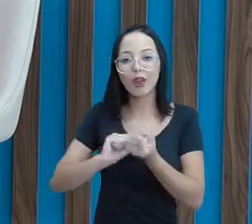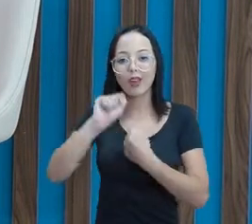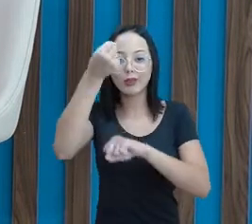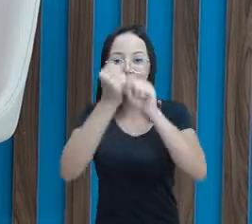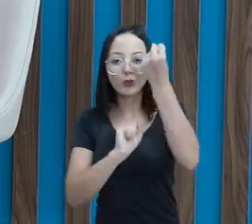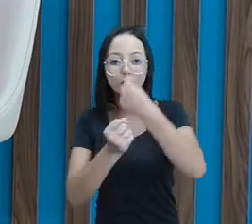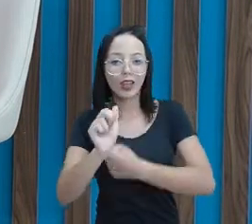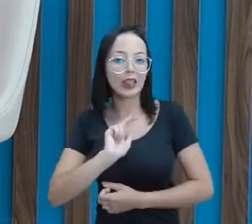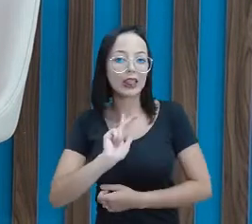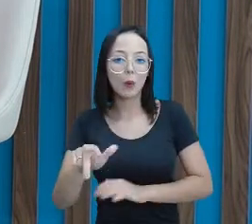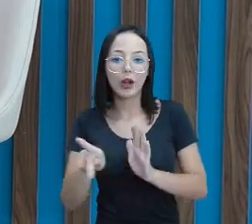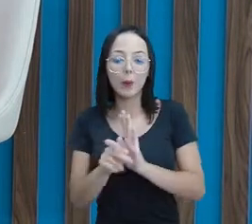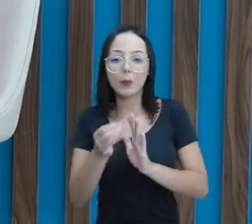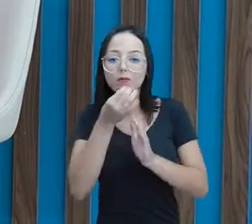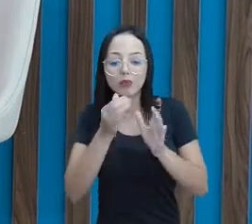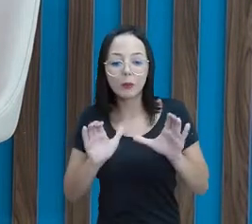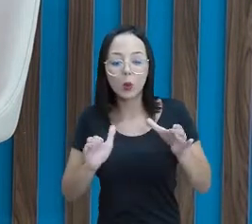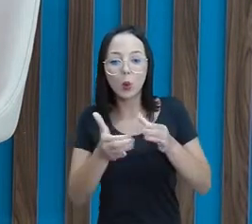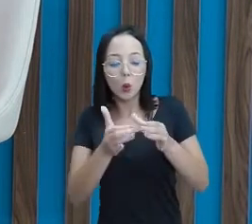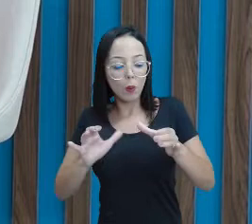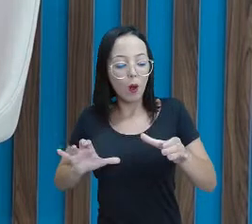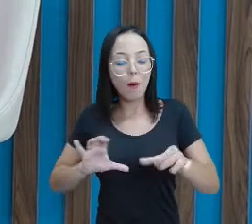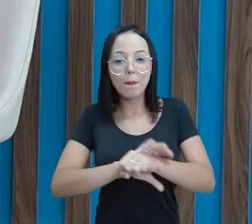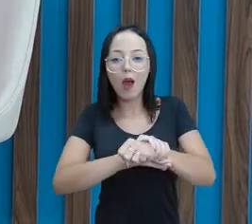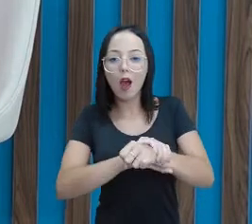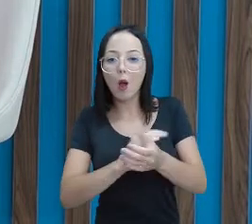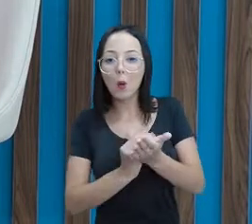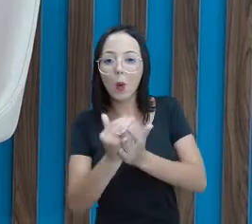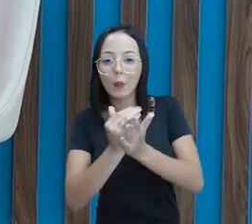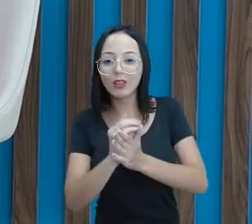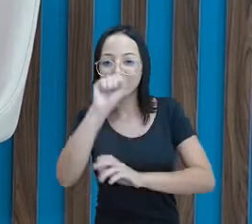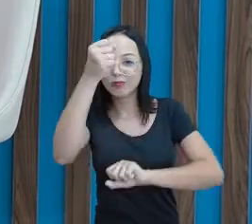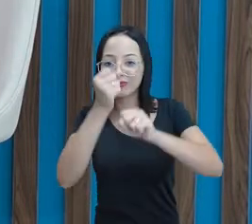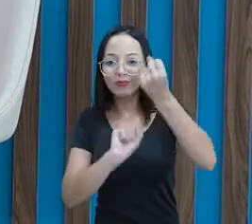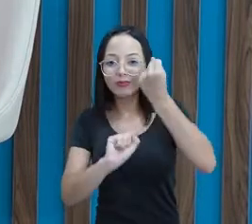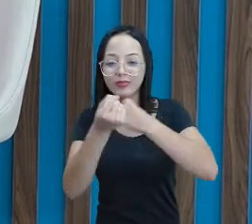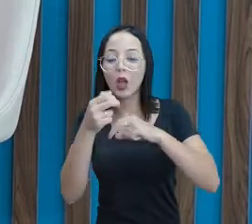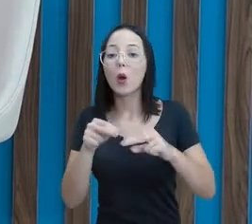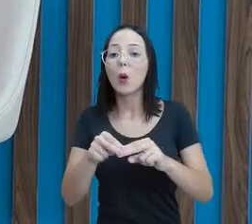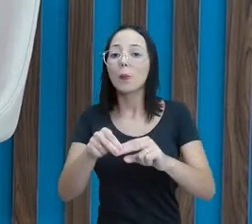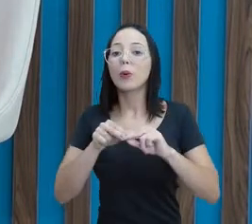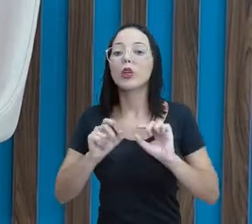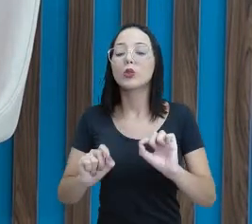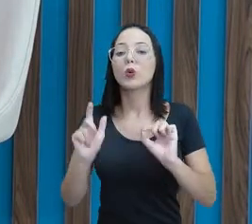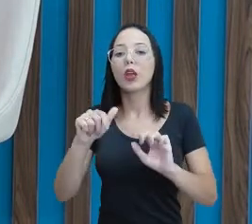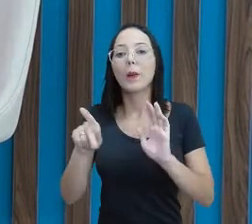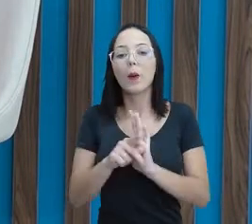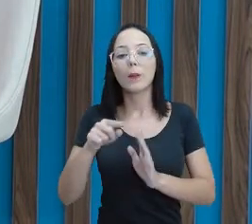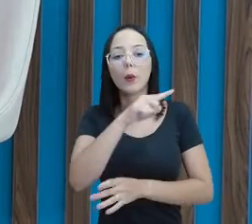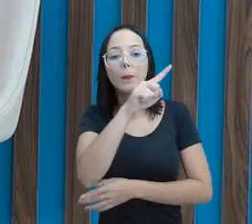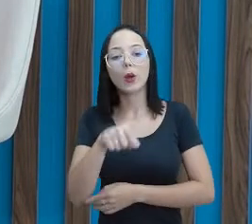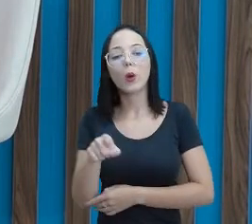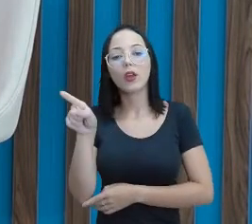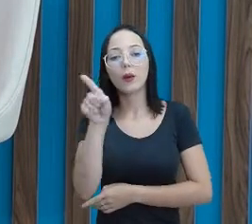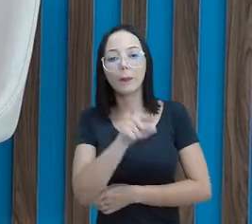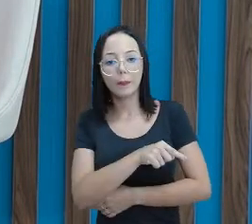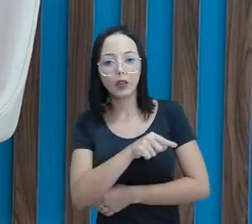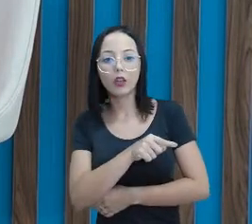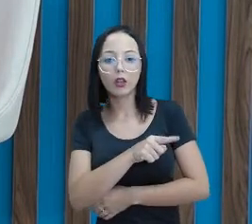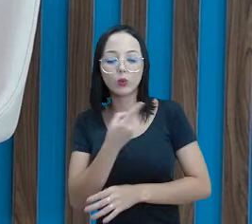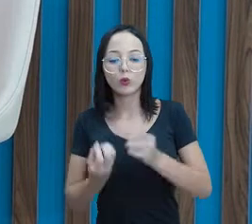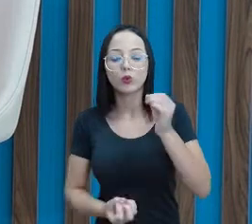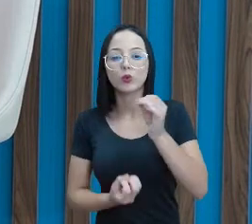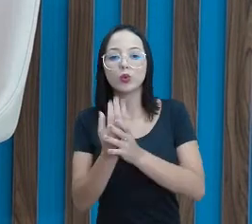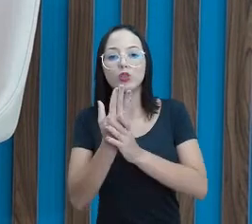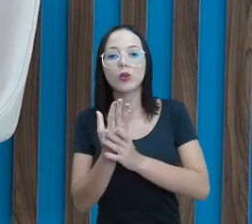era interessante a colônia se começar a se industrializar. Aí é quando vem esse alvará que vai proibir o